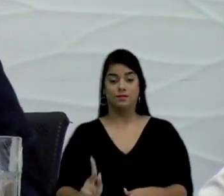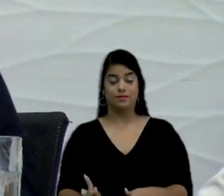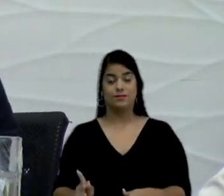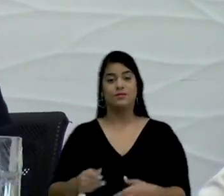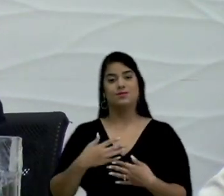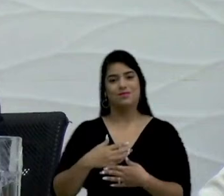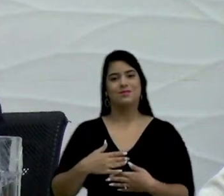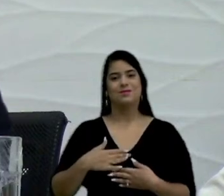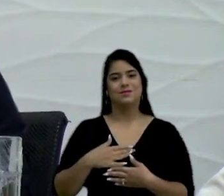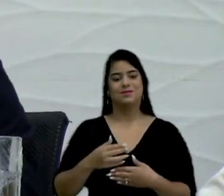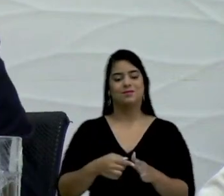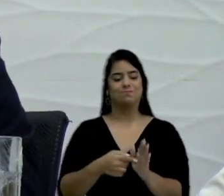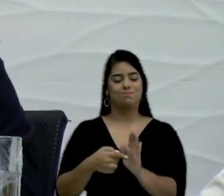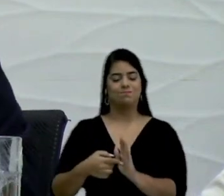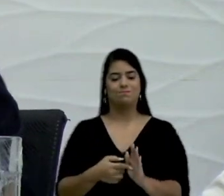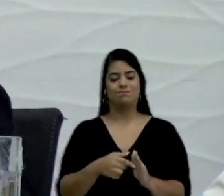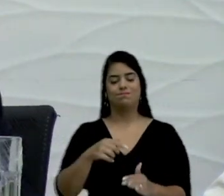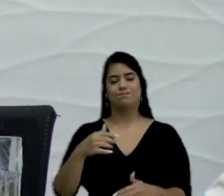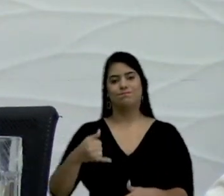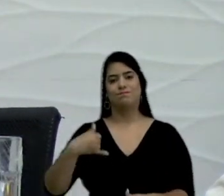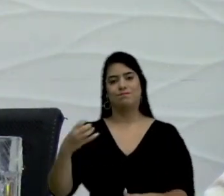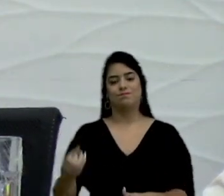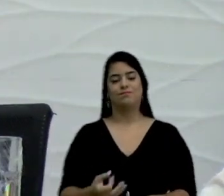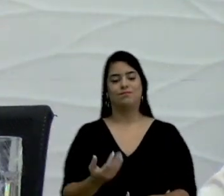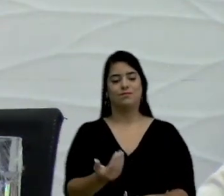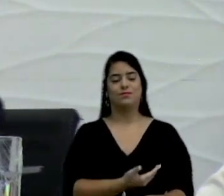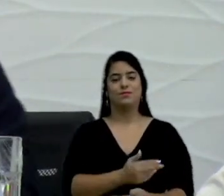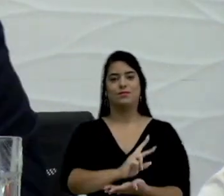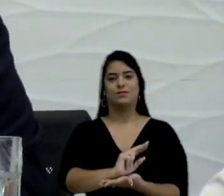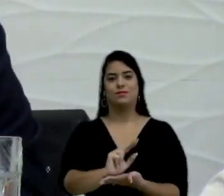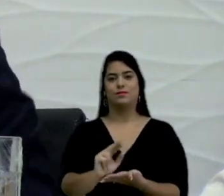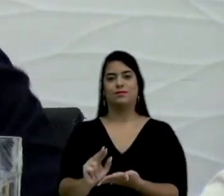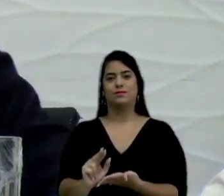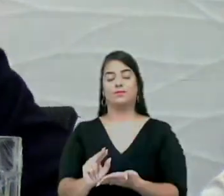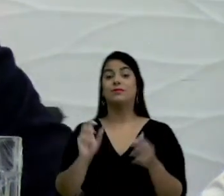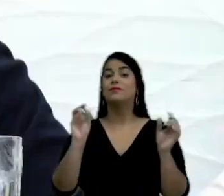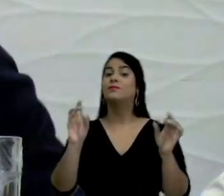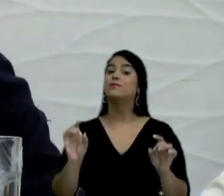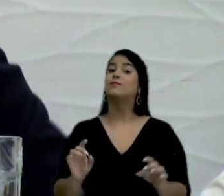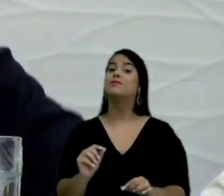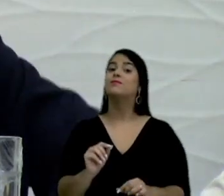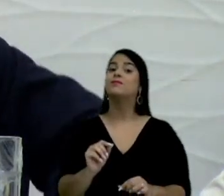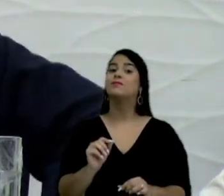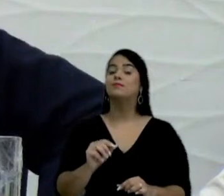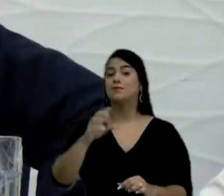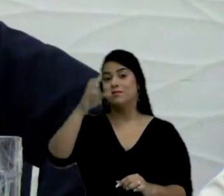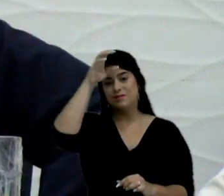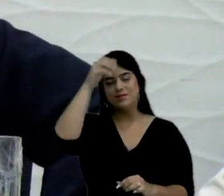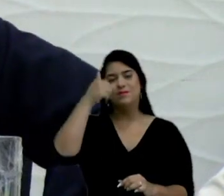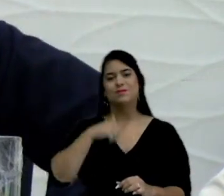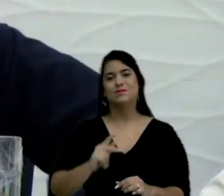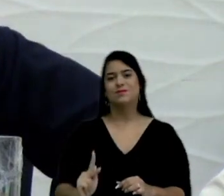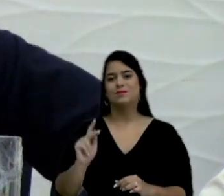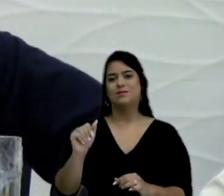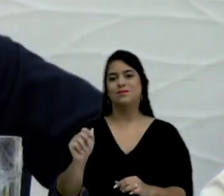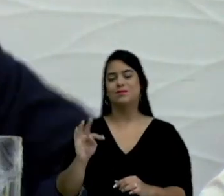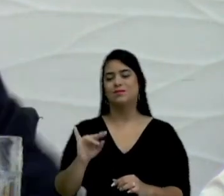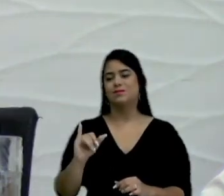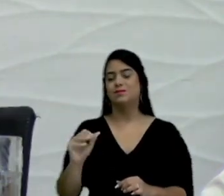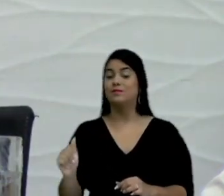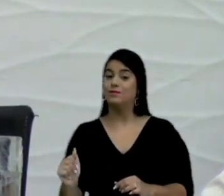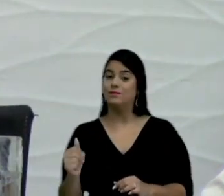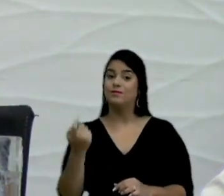apresentar alguns votos pela passagem do aniversário de alguns amigos de modo muito especial minha Tia Cátia Vasconcelos na próxima